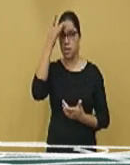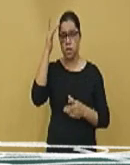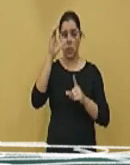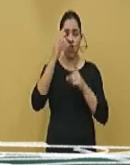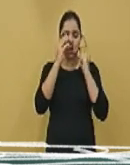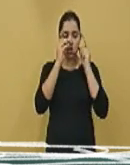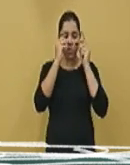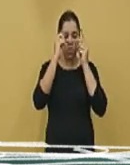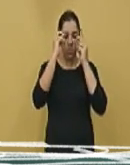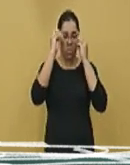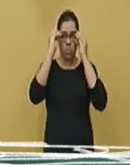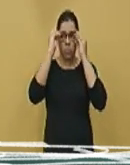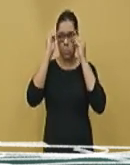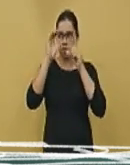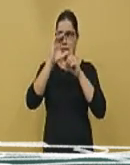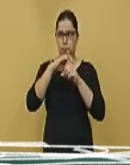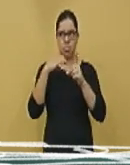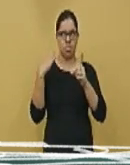diferentes espaços da UFGD?